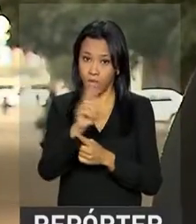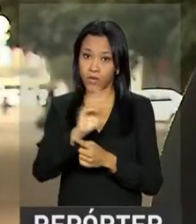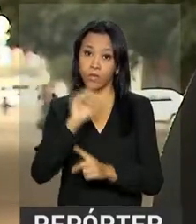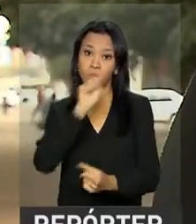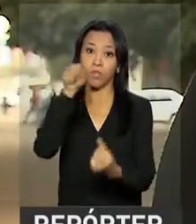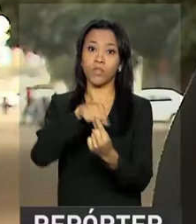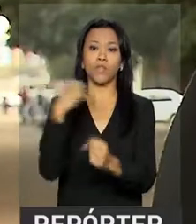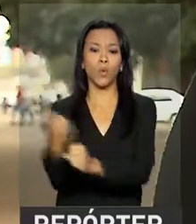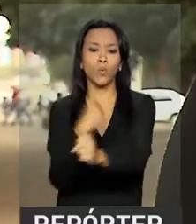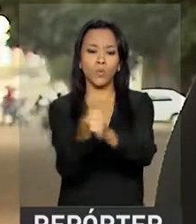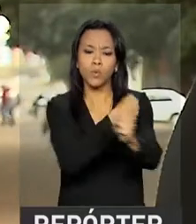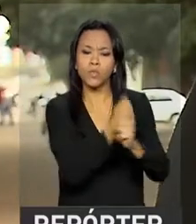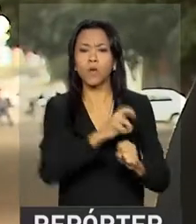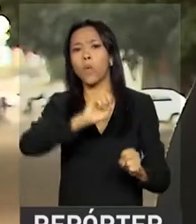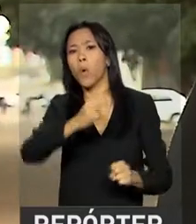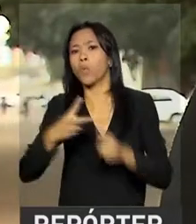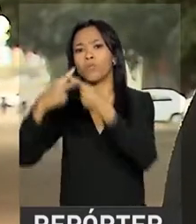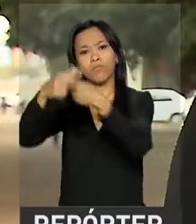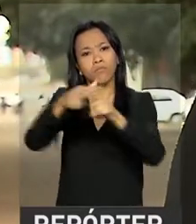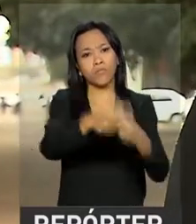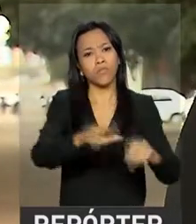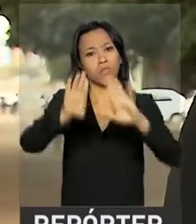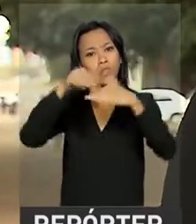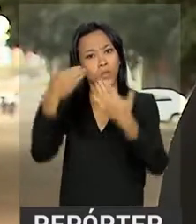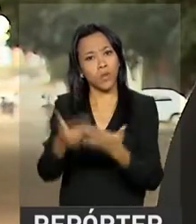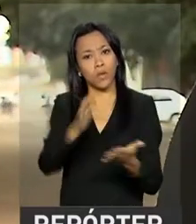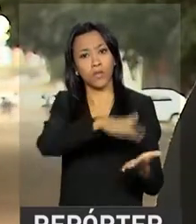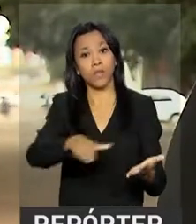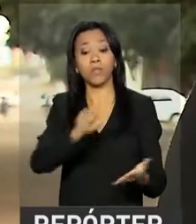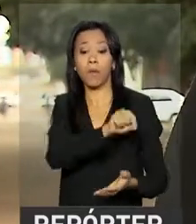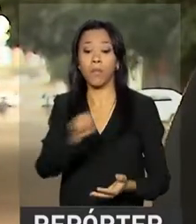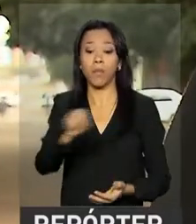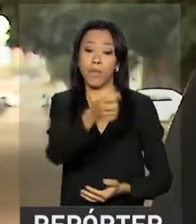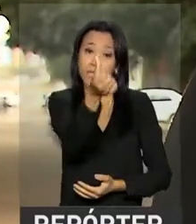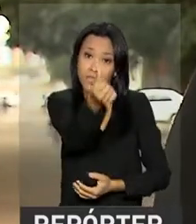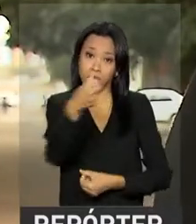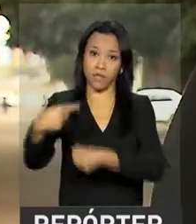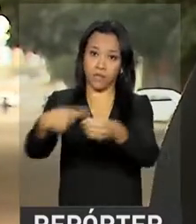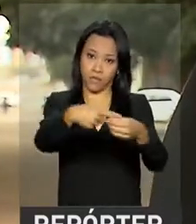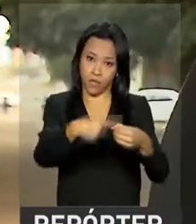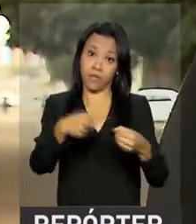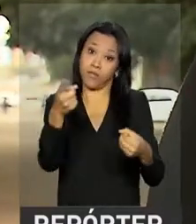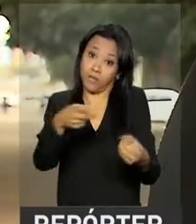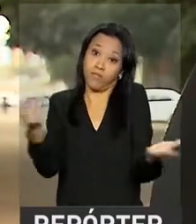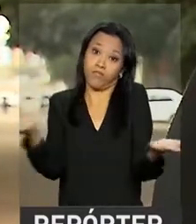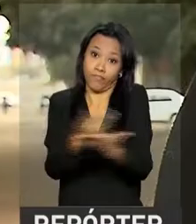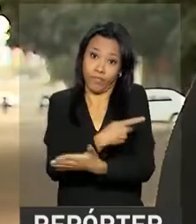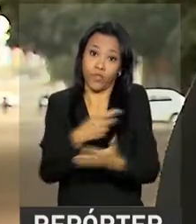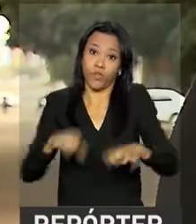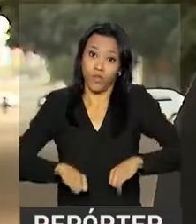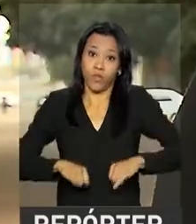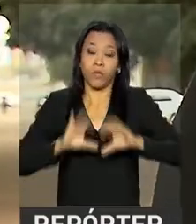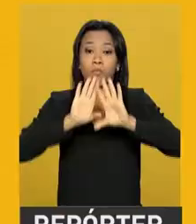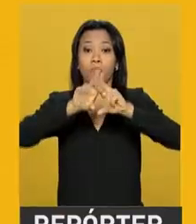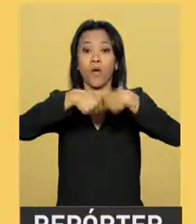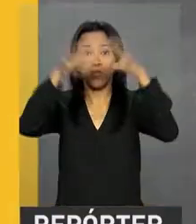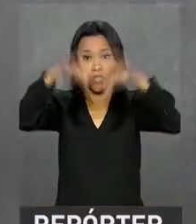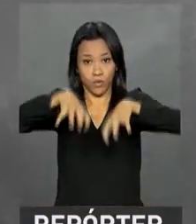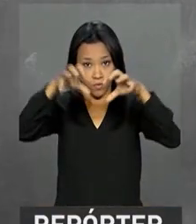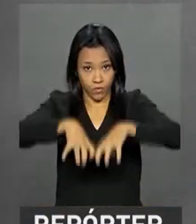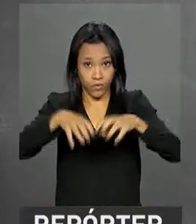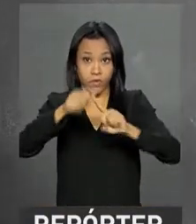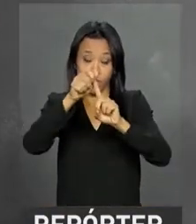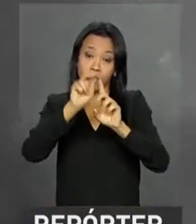reconstrução e recuperação de escolas e creches em 6 municípios alagoanos afetados pelas chuvas do final de maio.